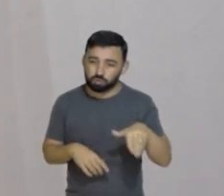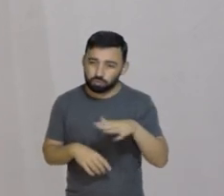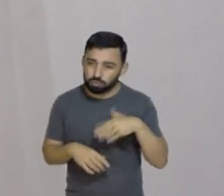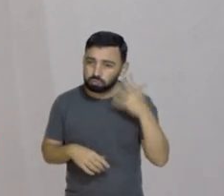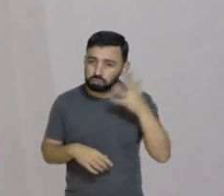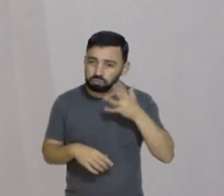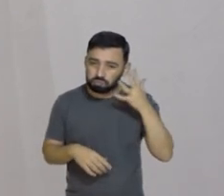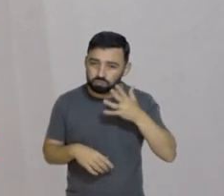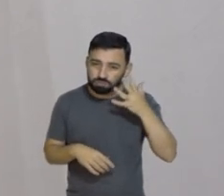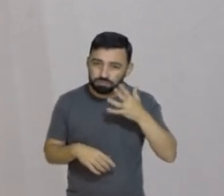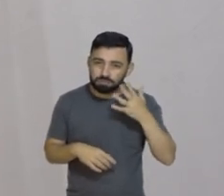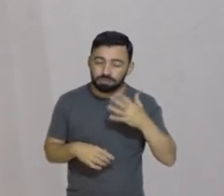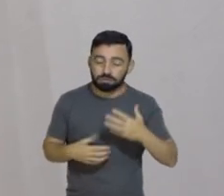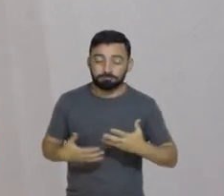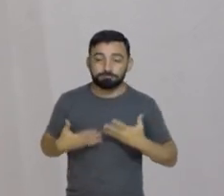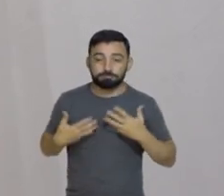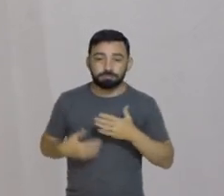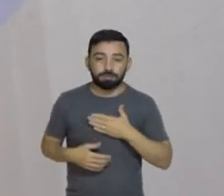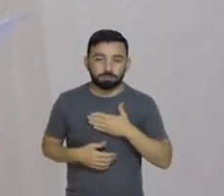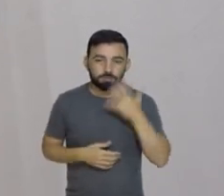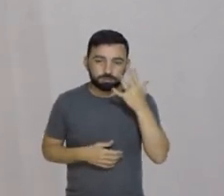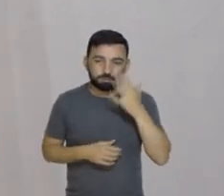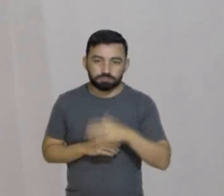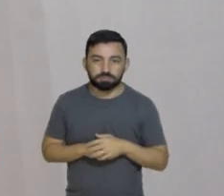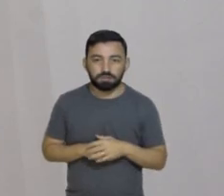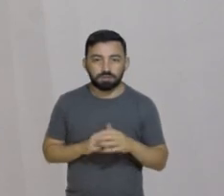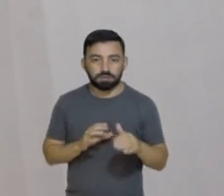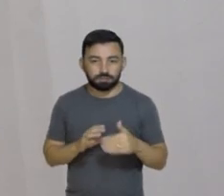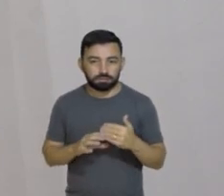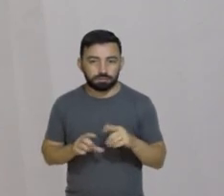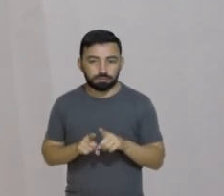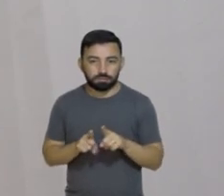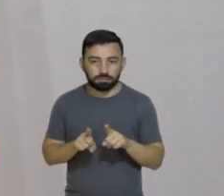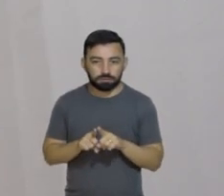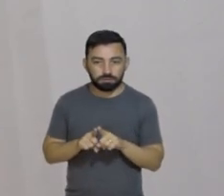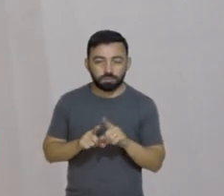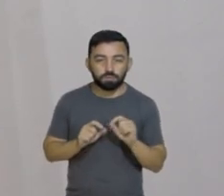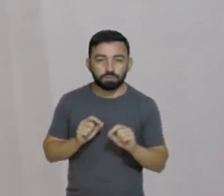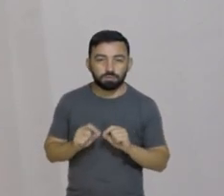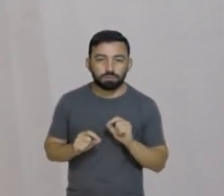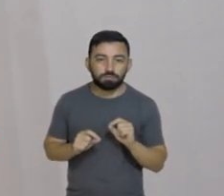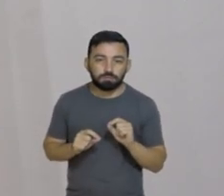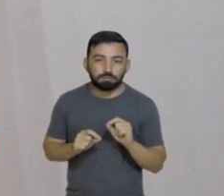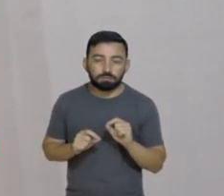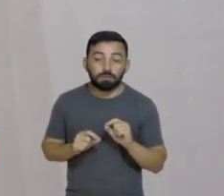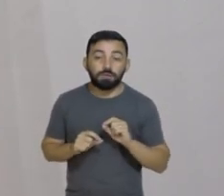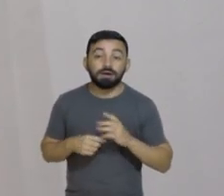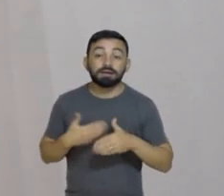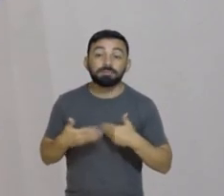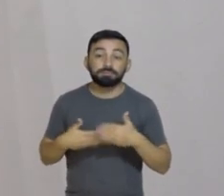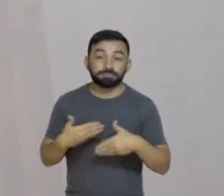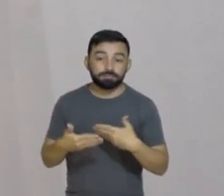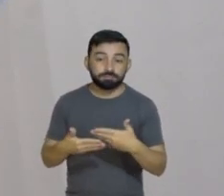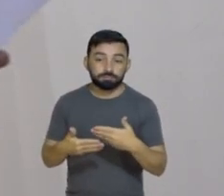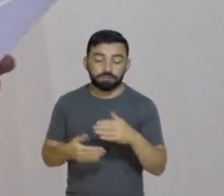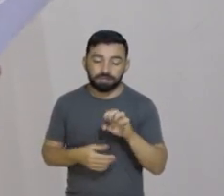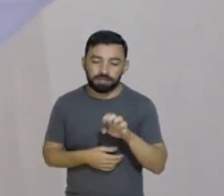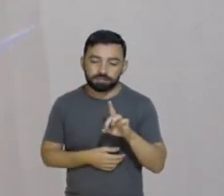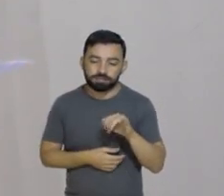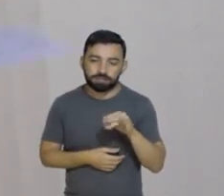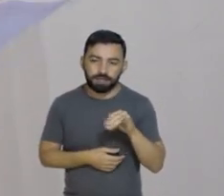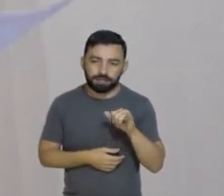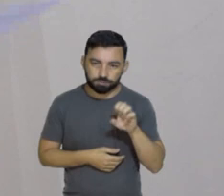aqui o meu pronunciamento. Eu recebi também, delegado Egídio, um encaminhamento do Edinésio, um